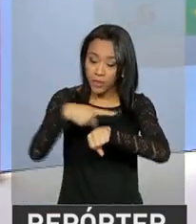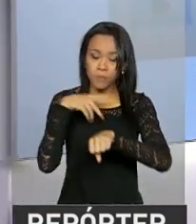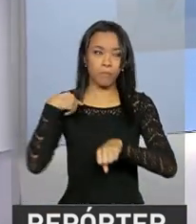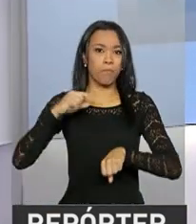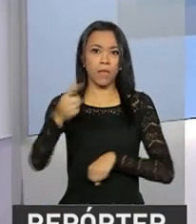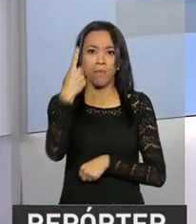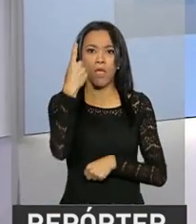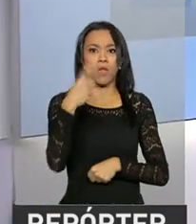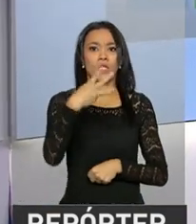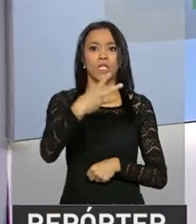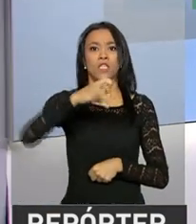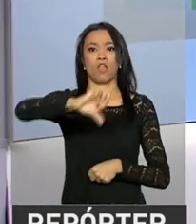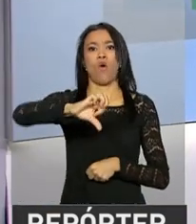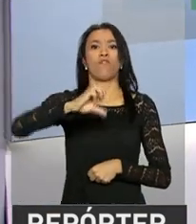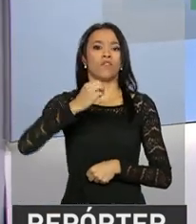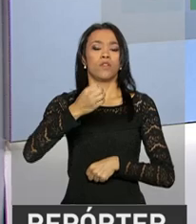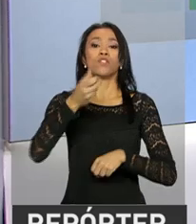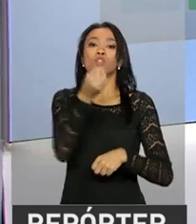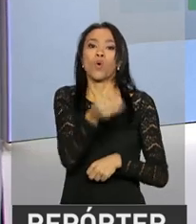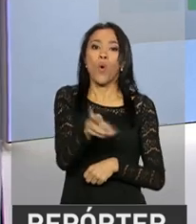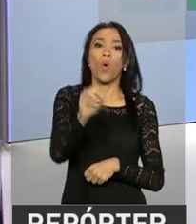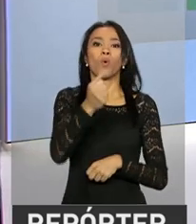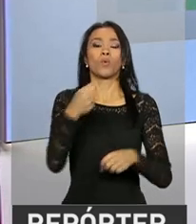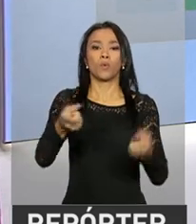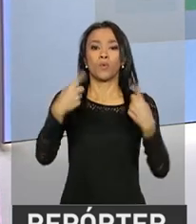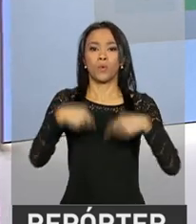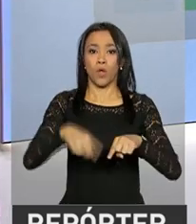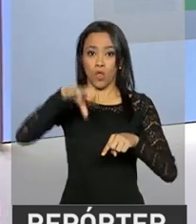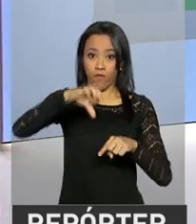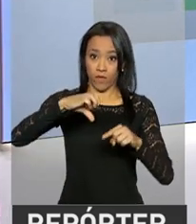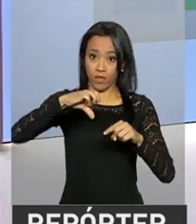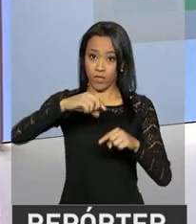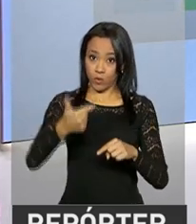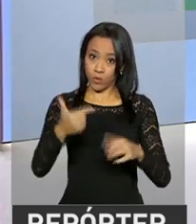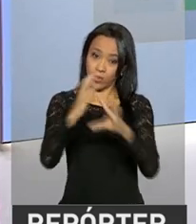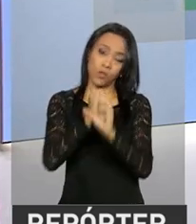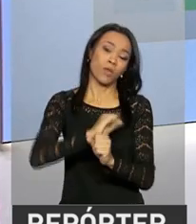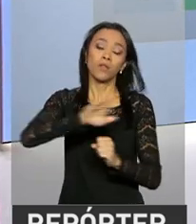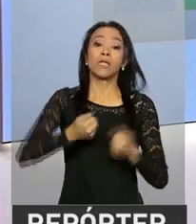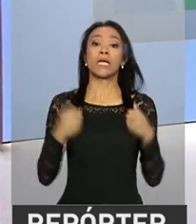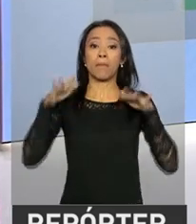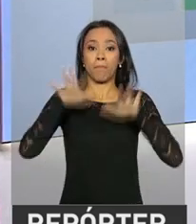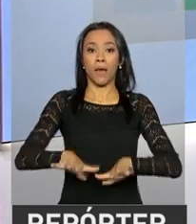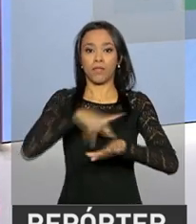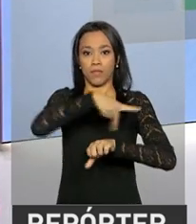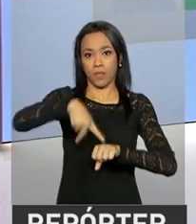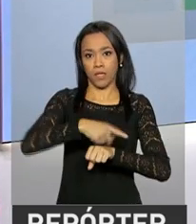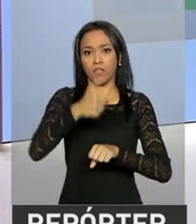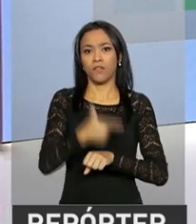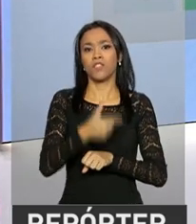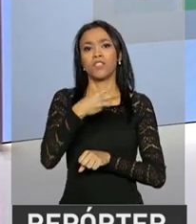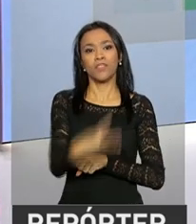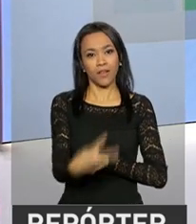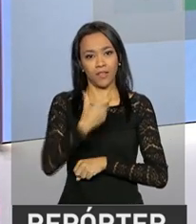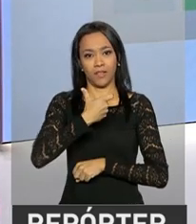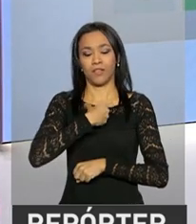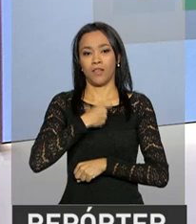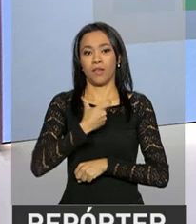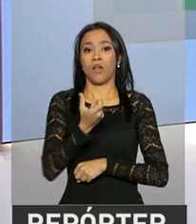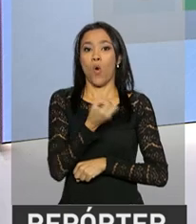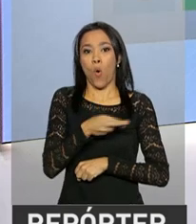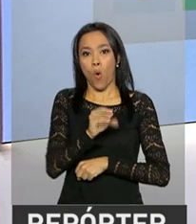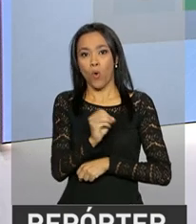com 39 medalhas de ouro, 92 no total. A Grã-Bretanha está em segundo lugar com 23 medalhas de